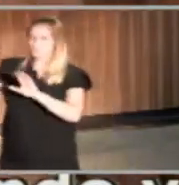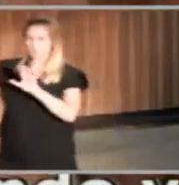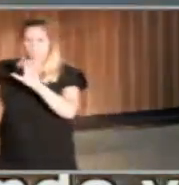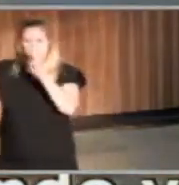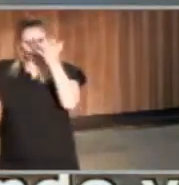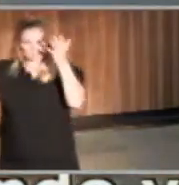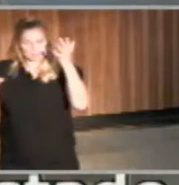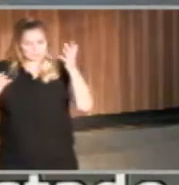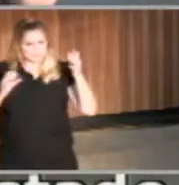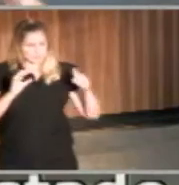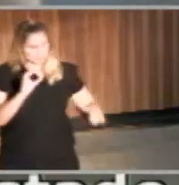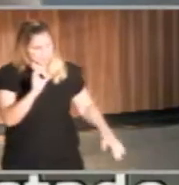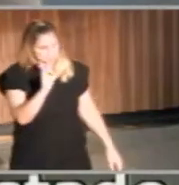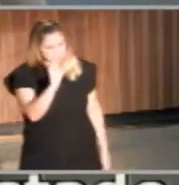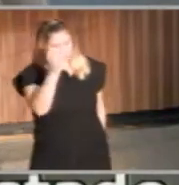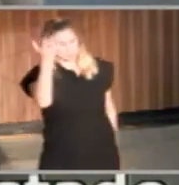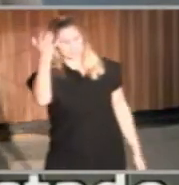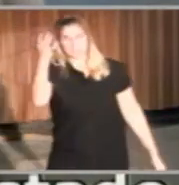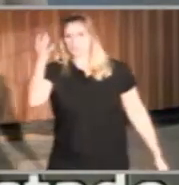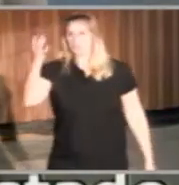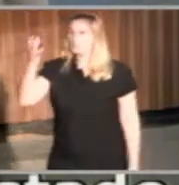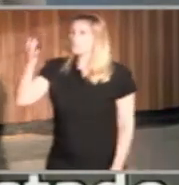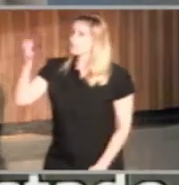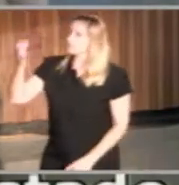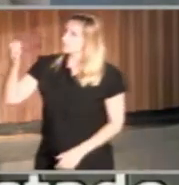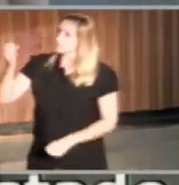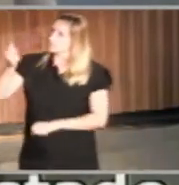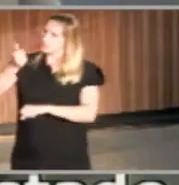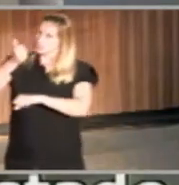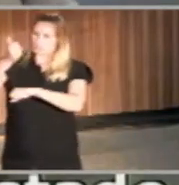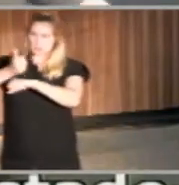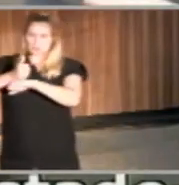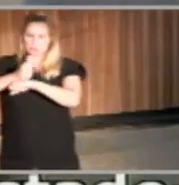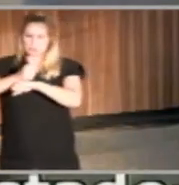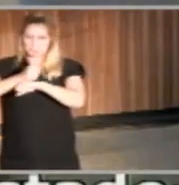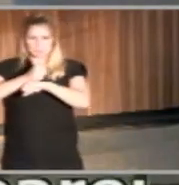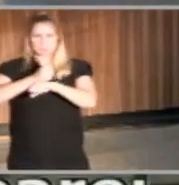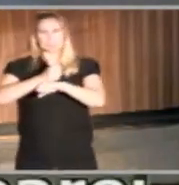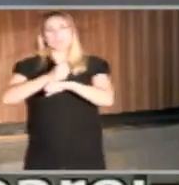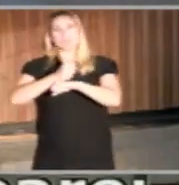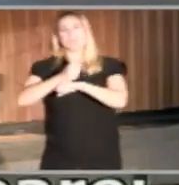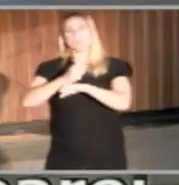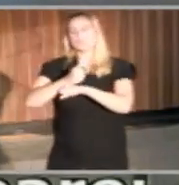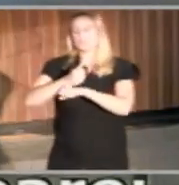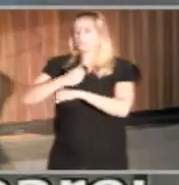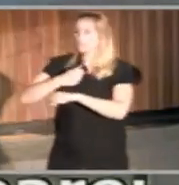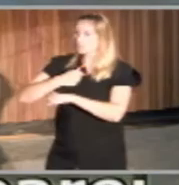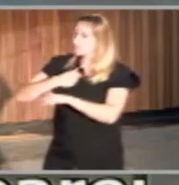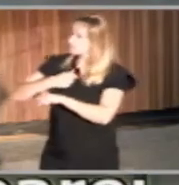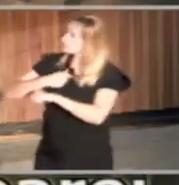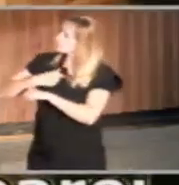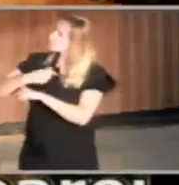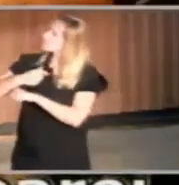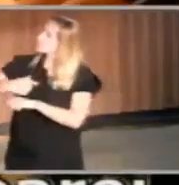seguindo vem, sobre a tempestade eu